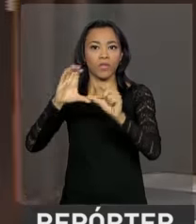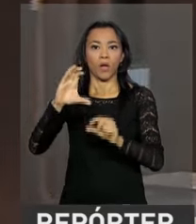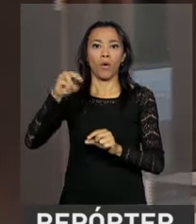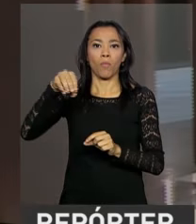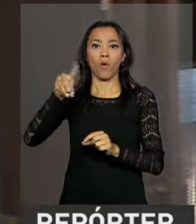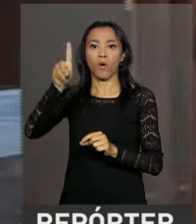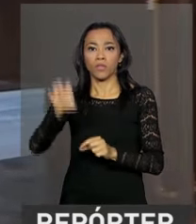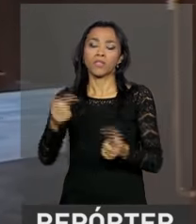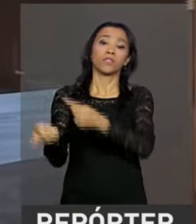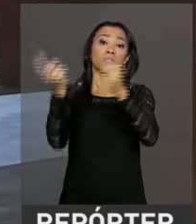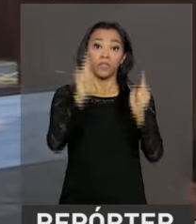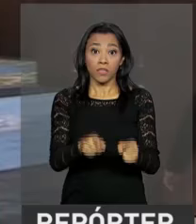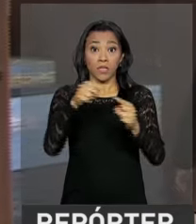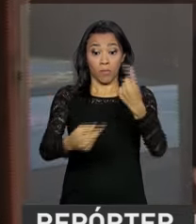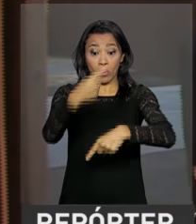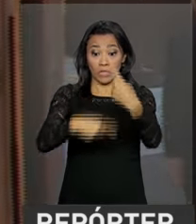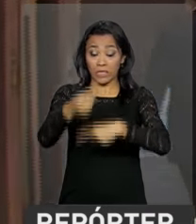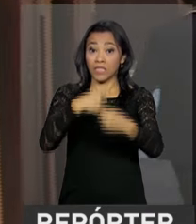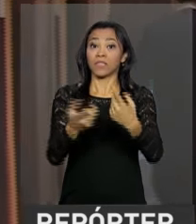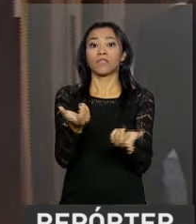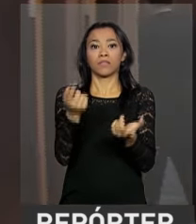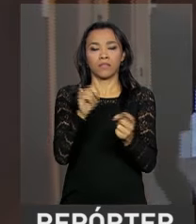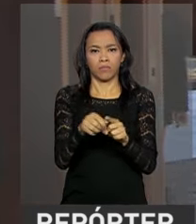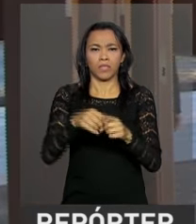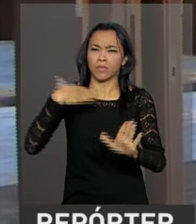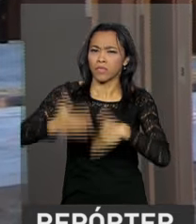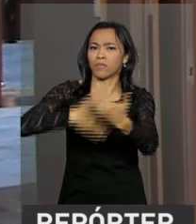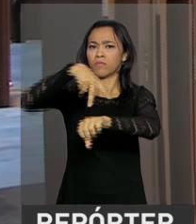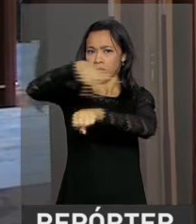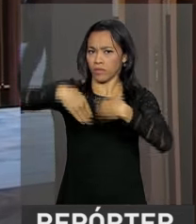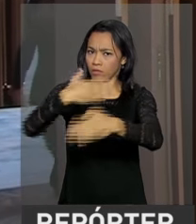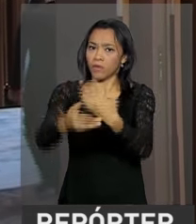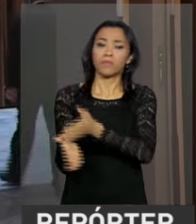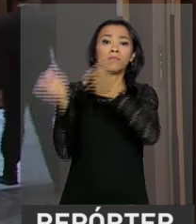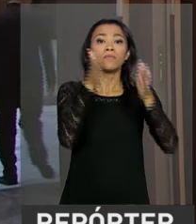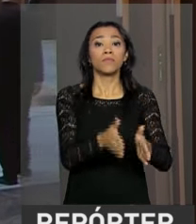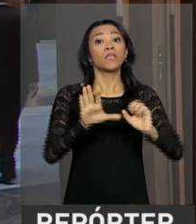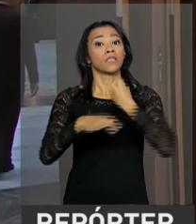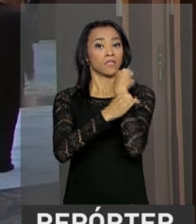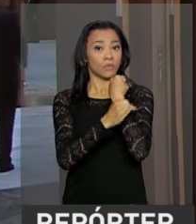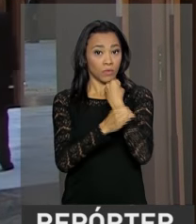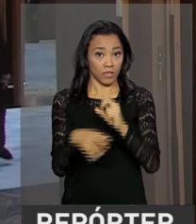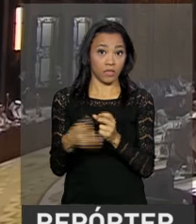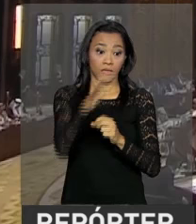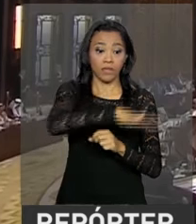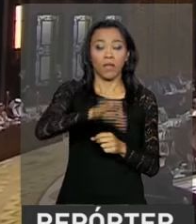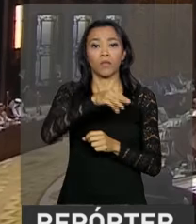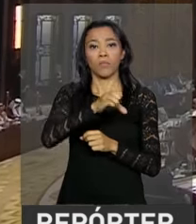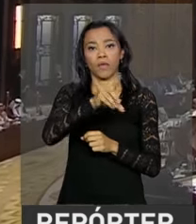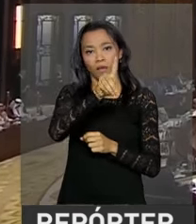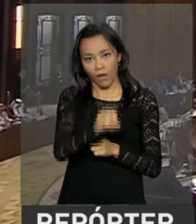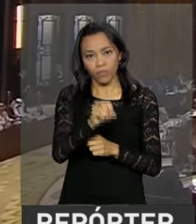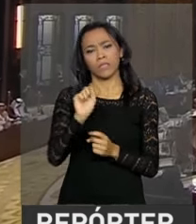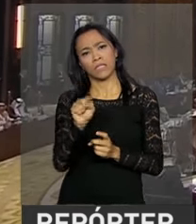commodities, os impactos de políticas monetárias de países desenvolvidos e a instabilidade nos mercados financeiros.